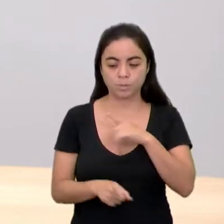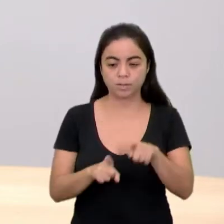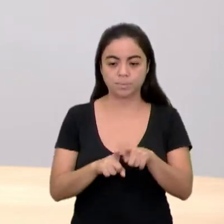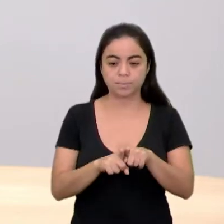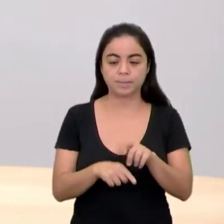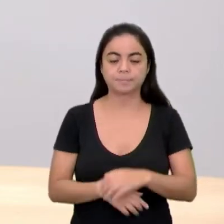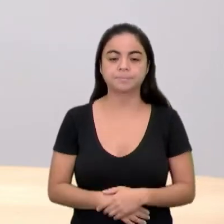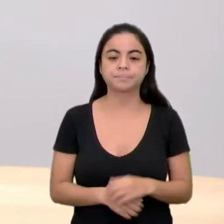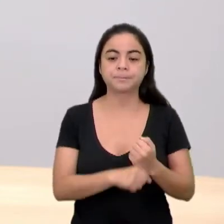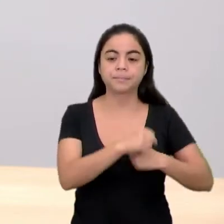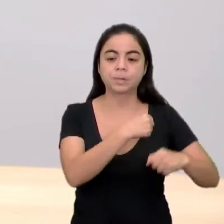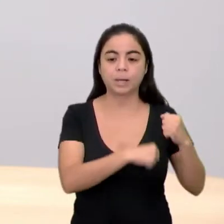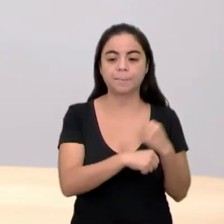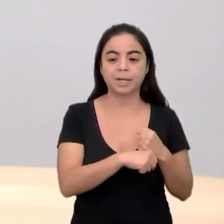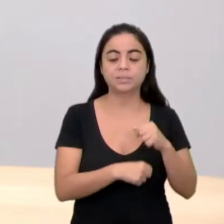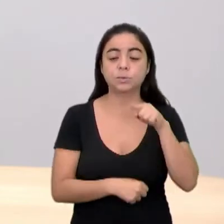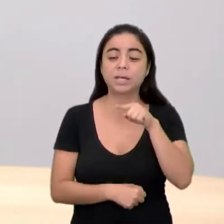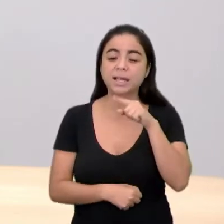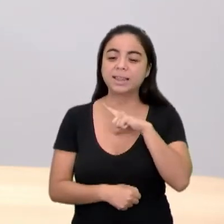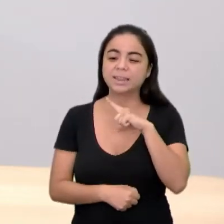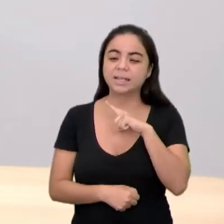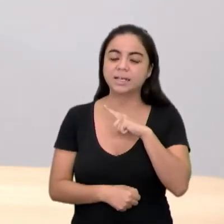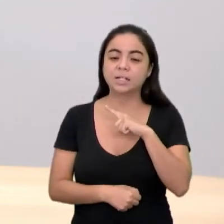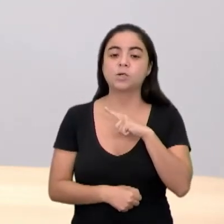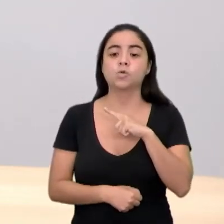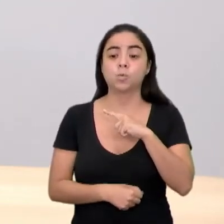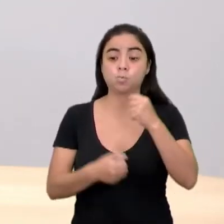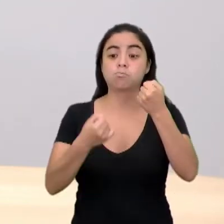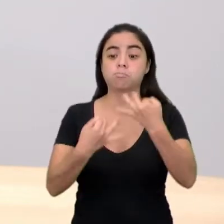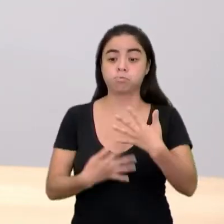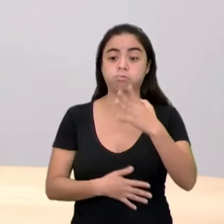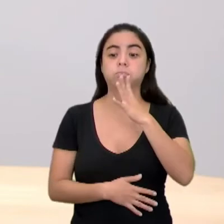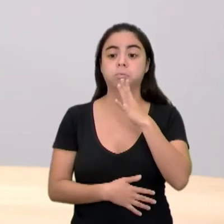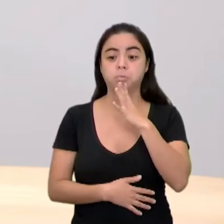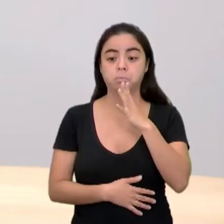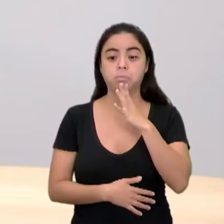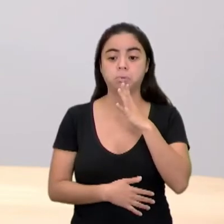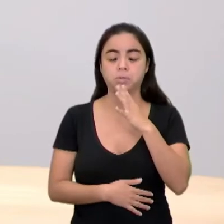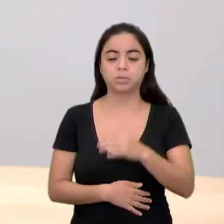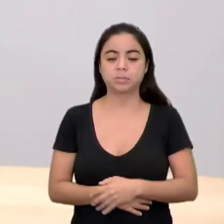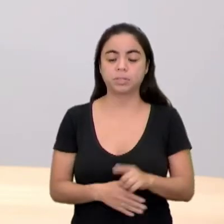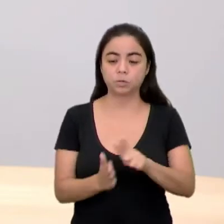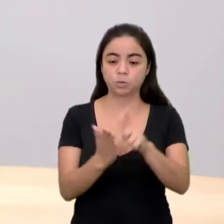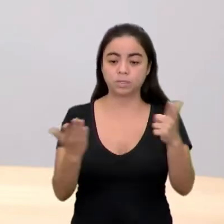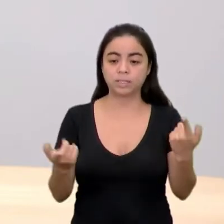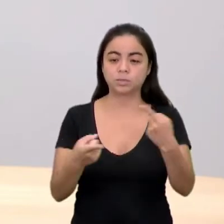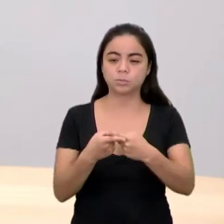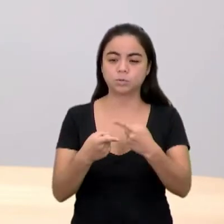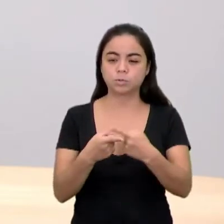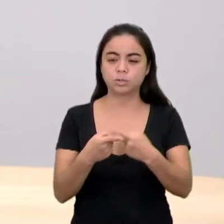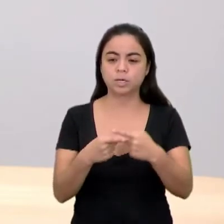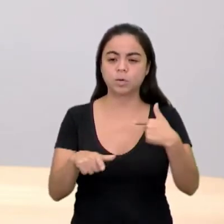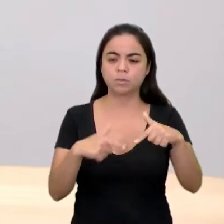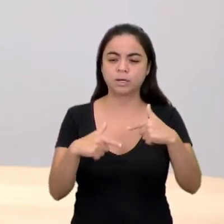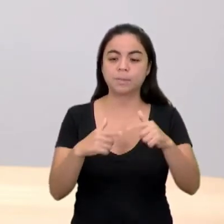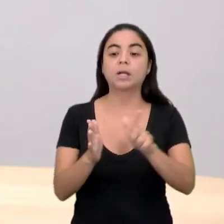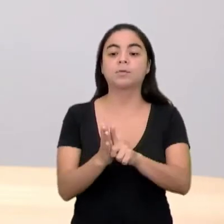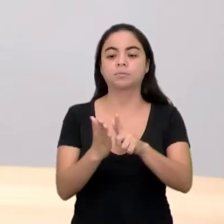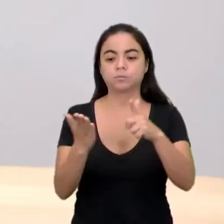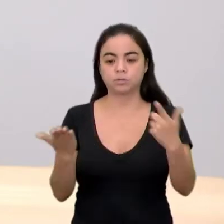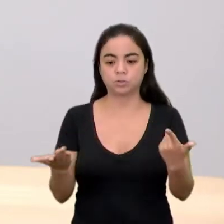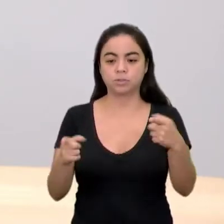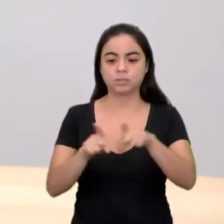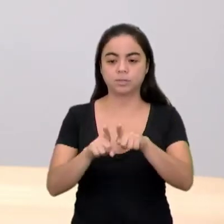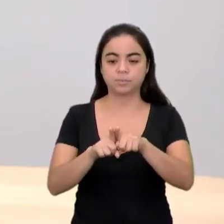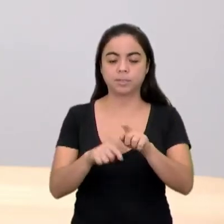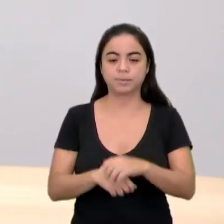ano passado, e ele tem todo esse know-how para falar sobre questão jornalística, já que o trabalho dele é veiculado nos jornais, se eu não me